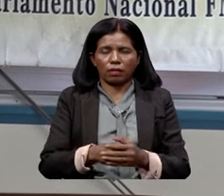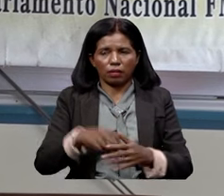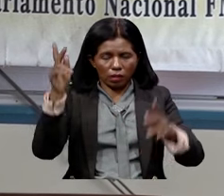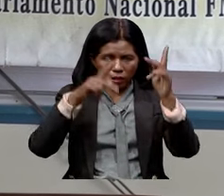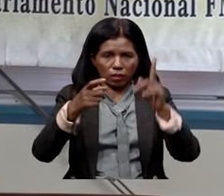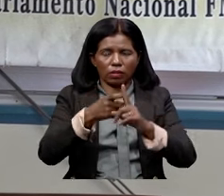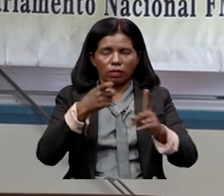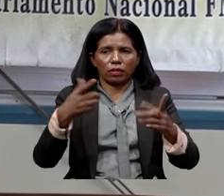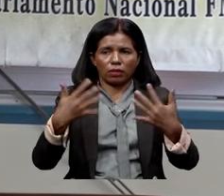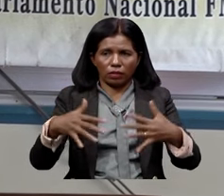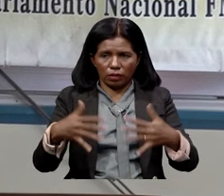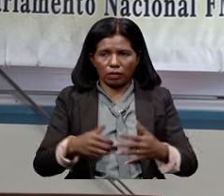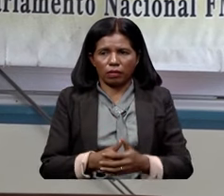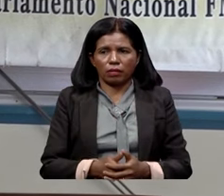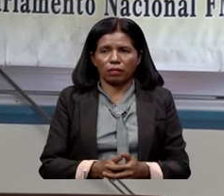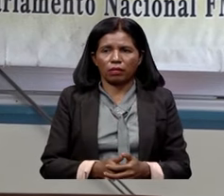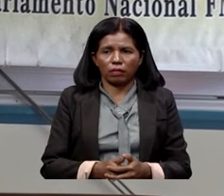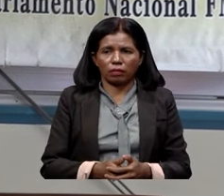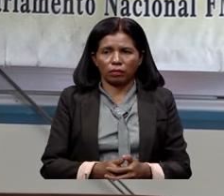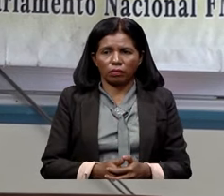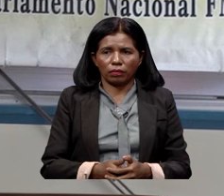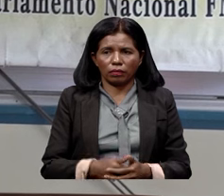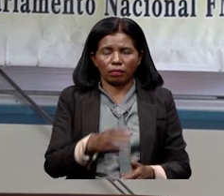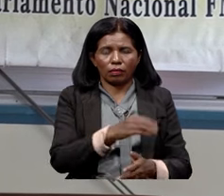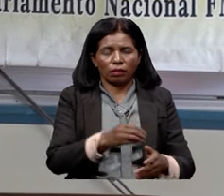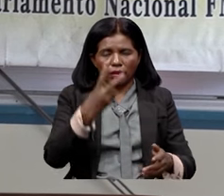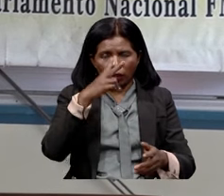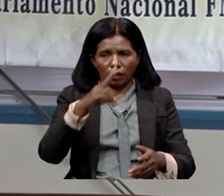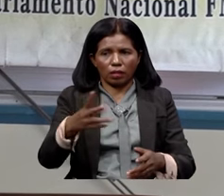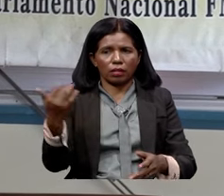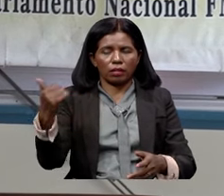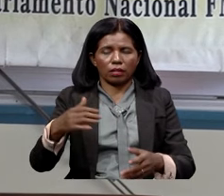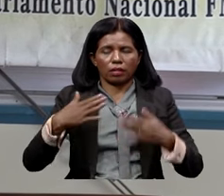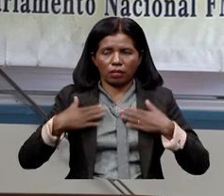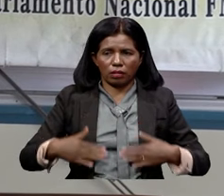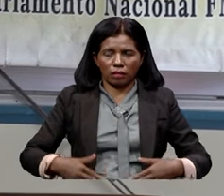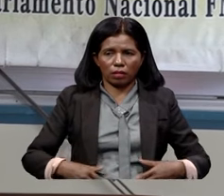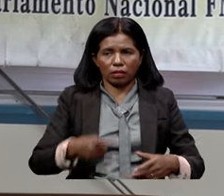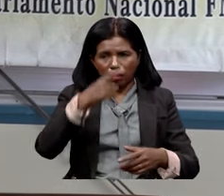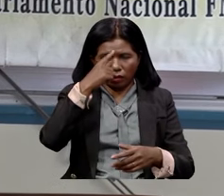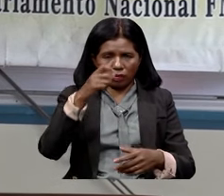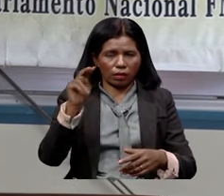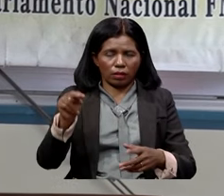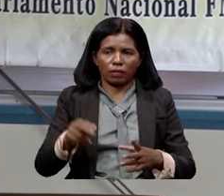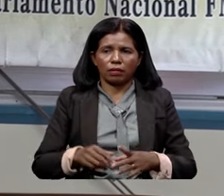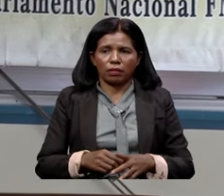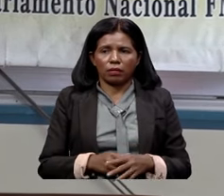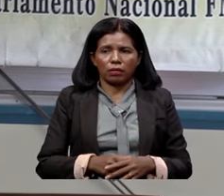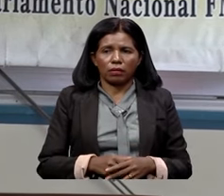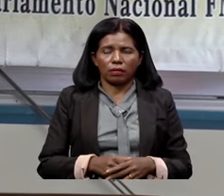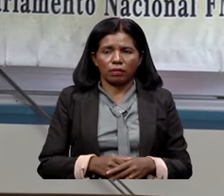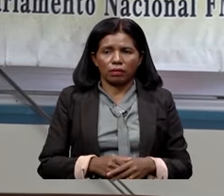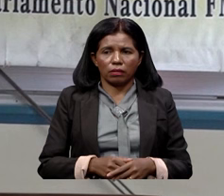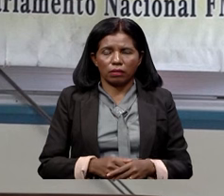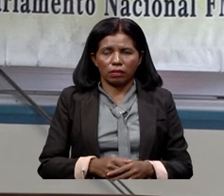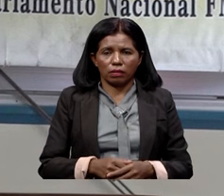causa se fundo, balon instalaço e a ser nisso lá, também é uma